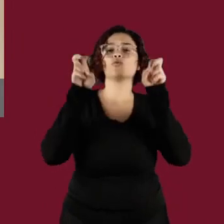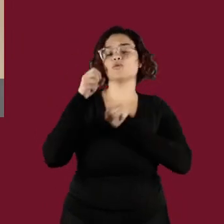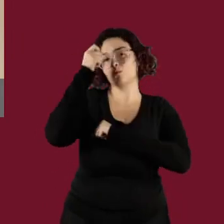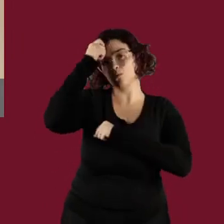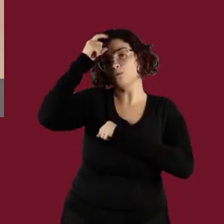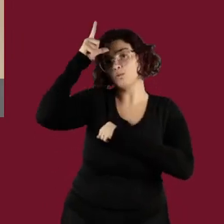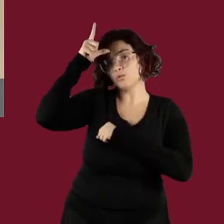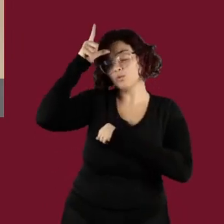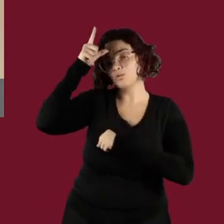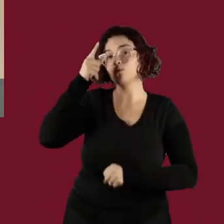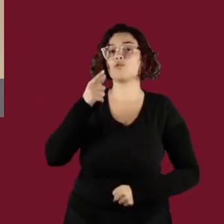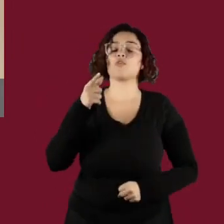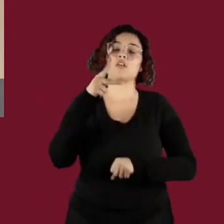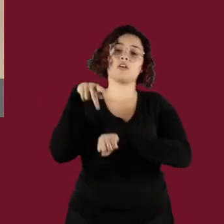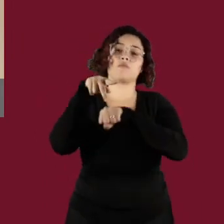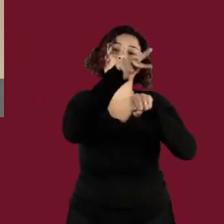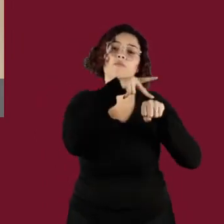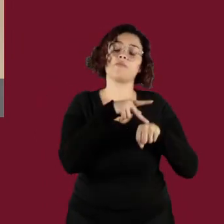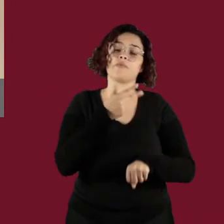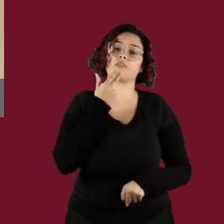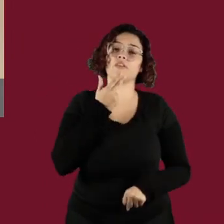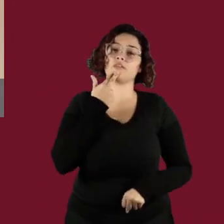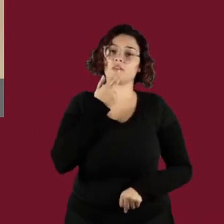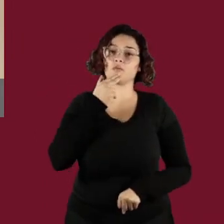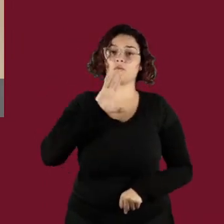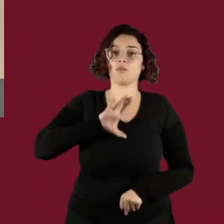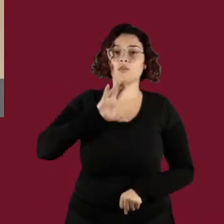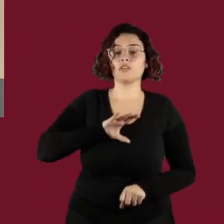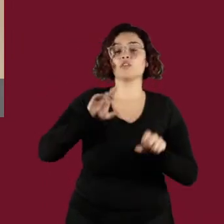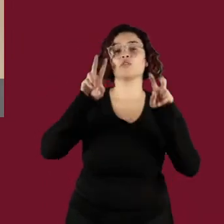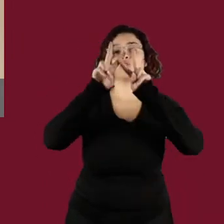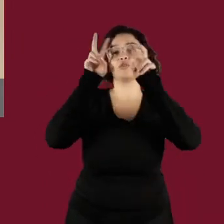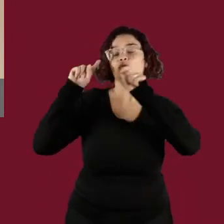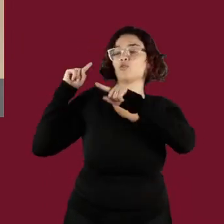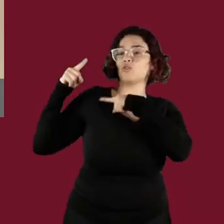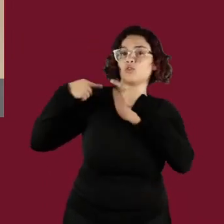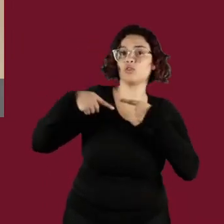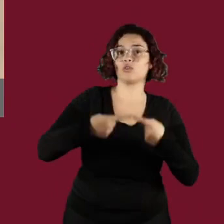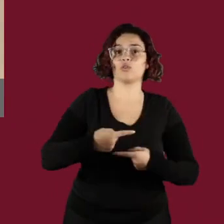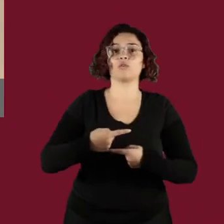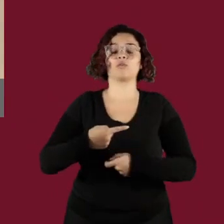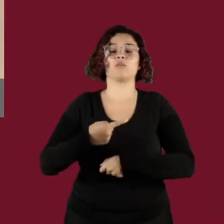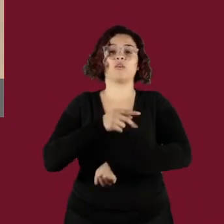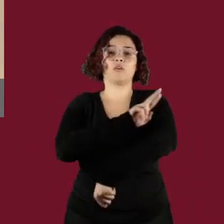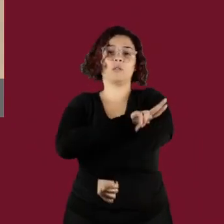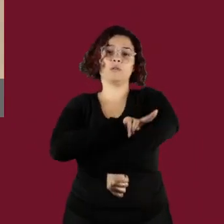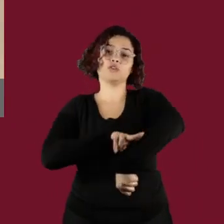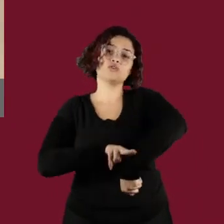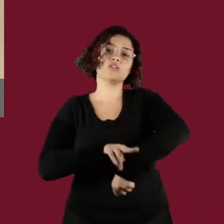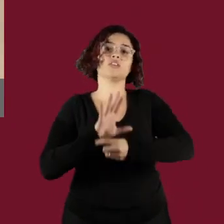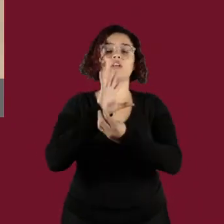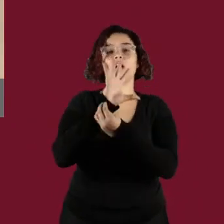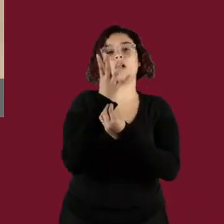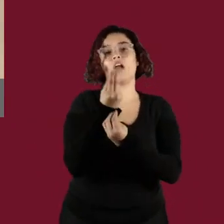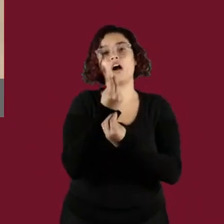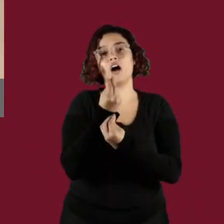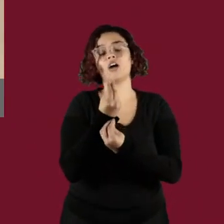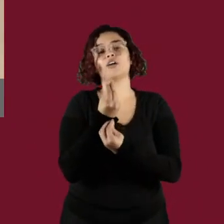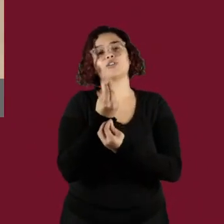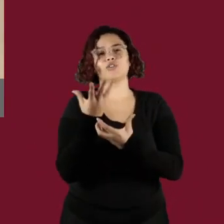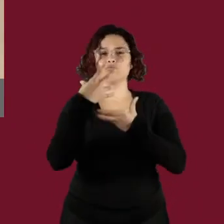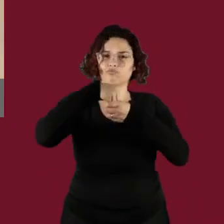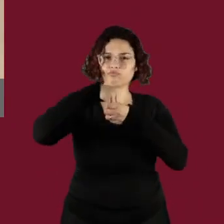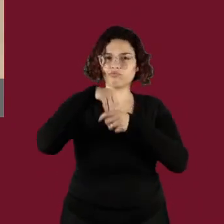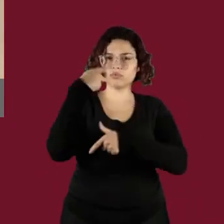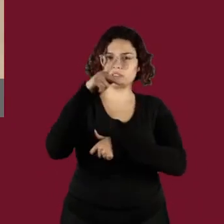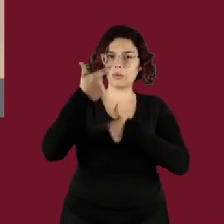dos países de língua portuguesa, sobre as etnias, sobre as artes, né, se isso faz parte também do trabalho